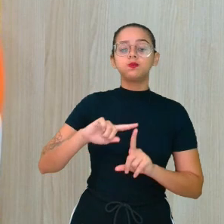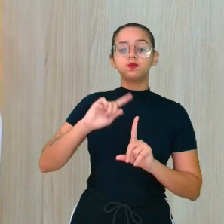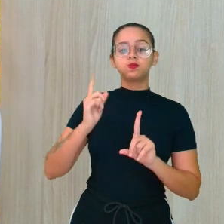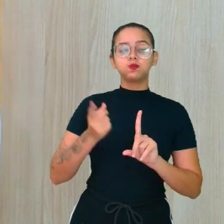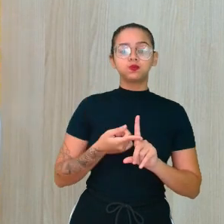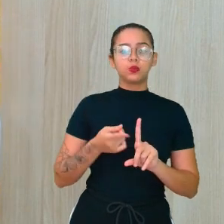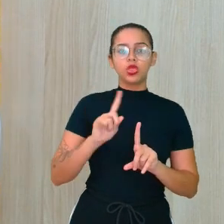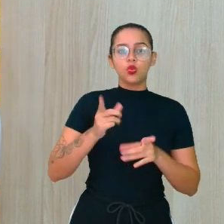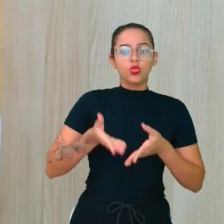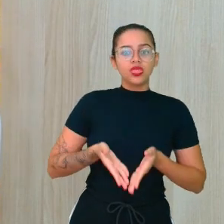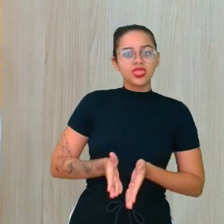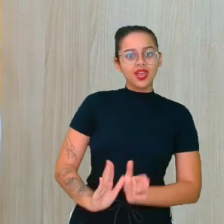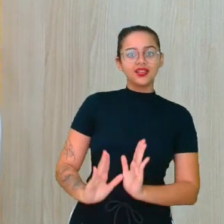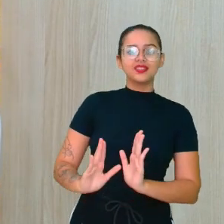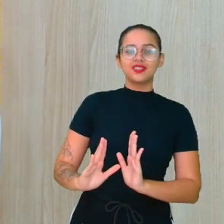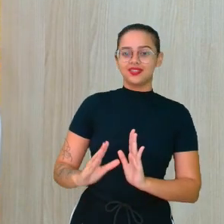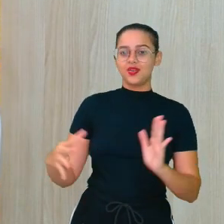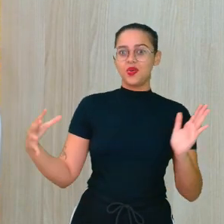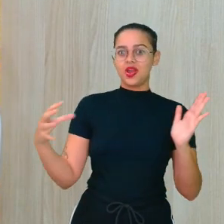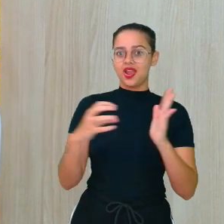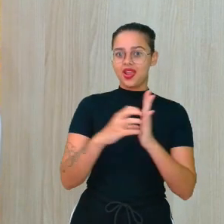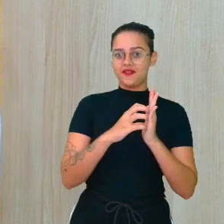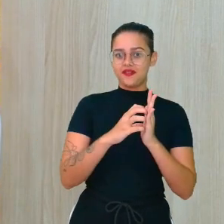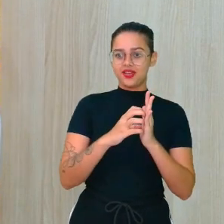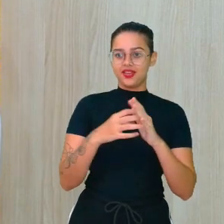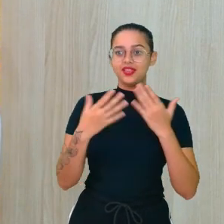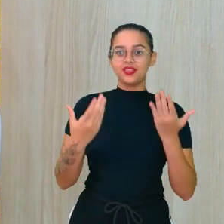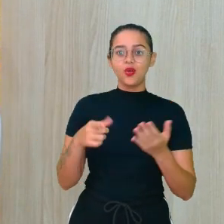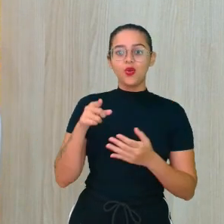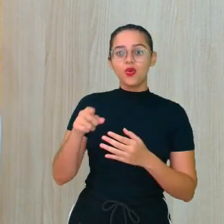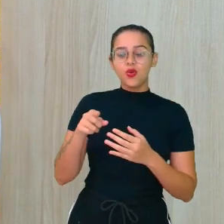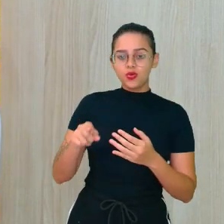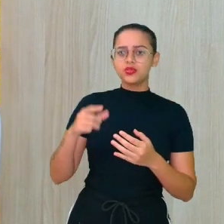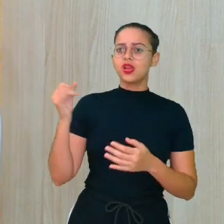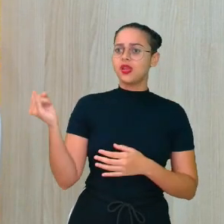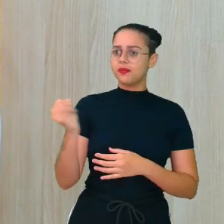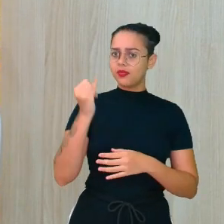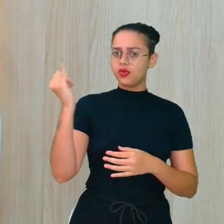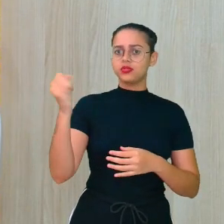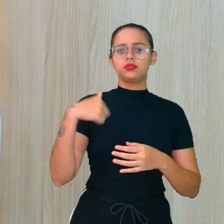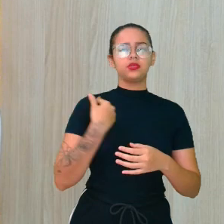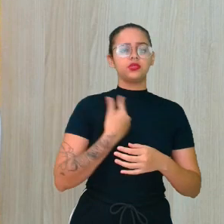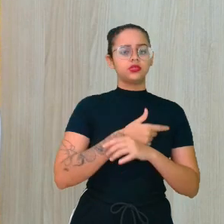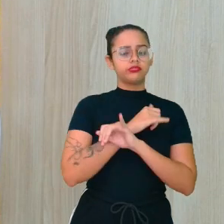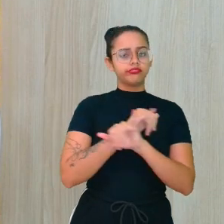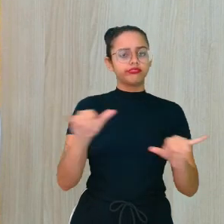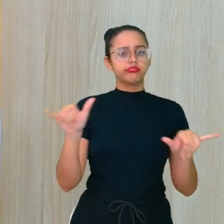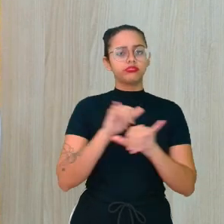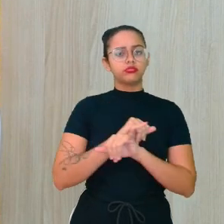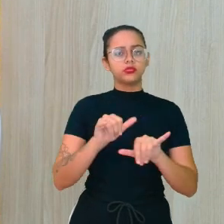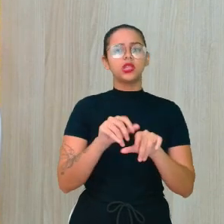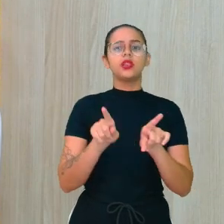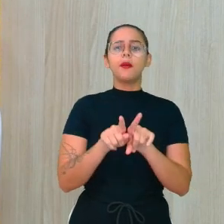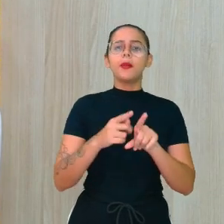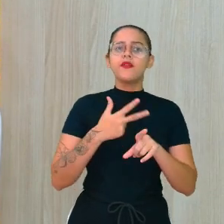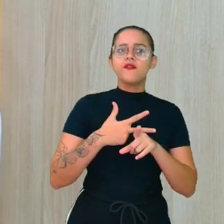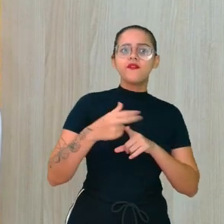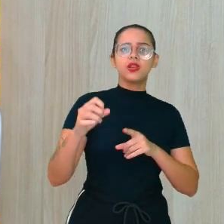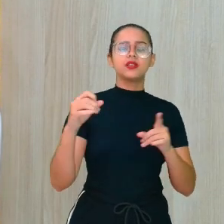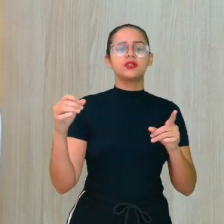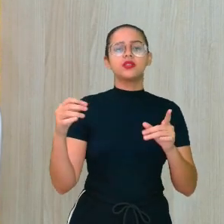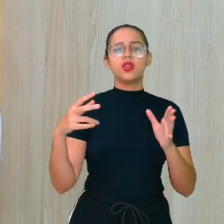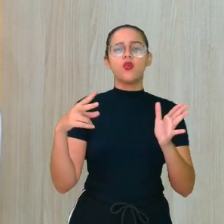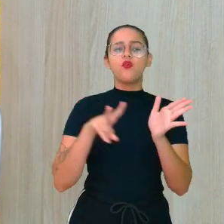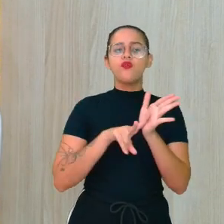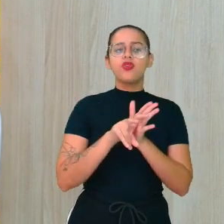crianças já não nascem com HIV, né? Então, isso são pontos fundamentais para que a gente possa vencer o vírus, que ainda não tem